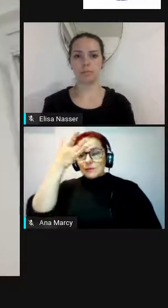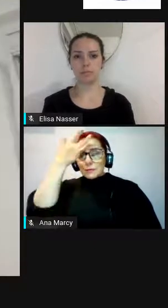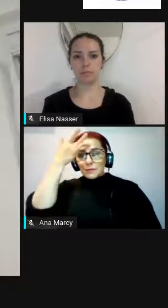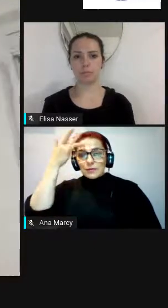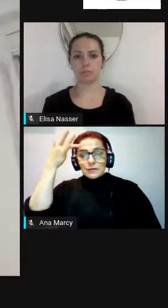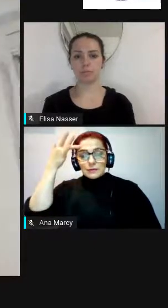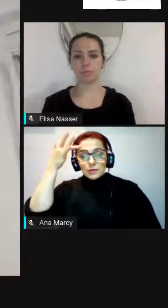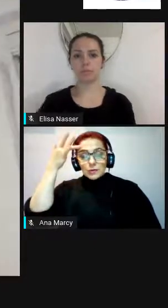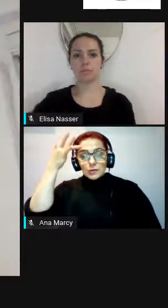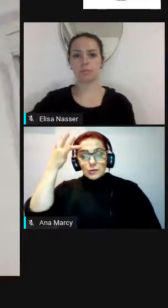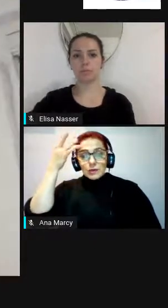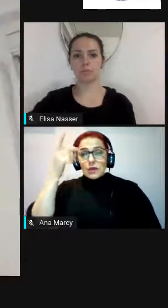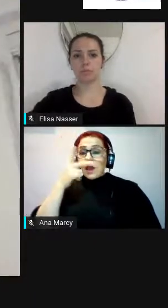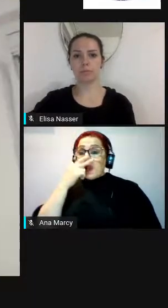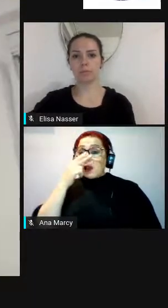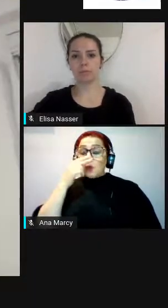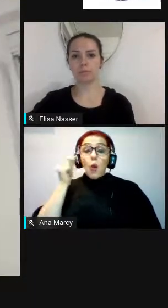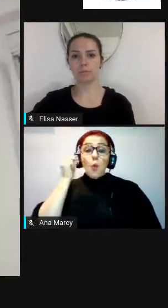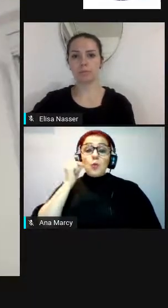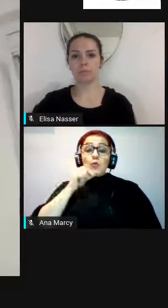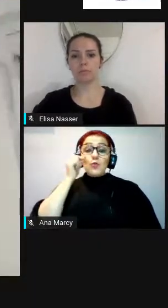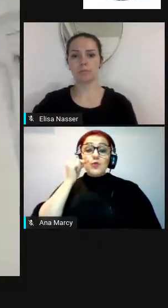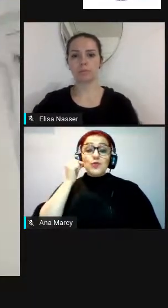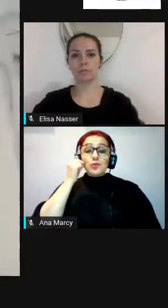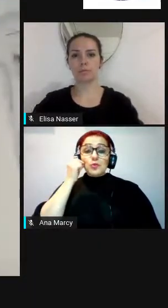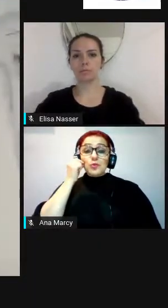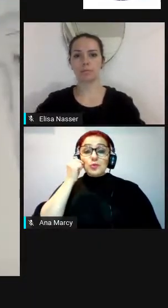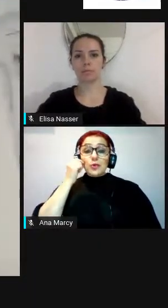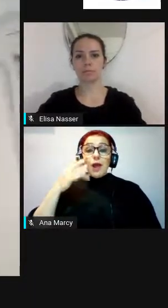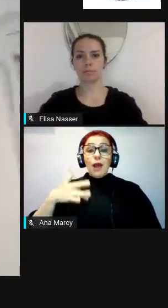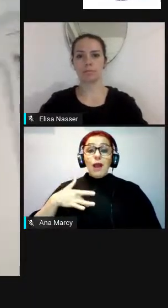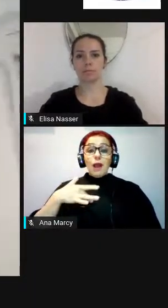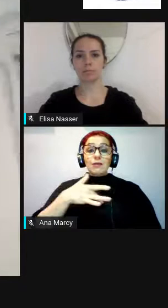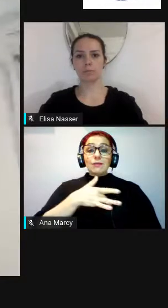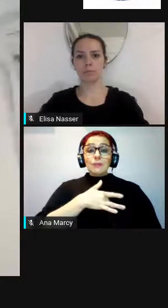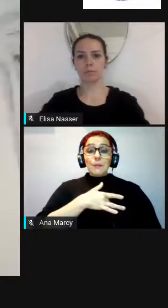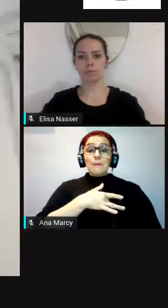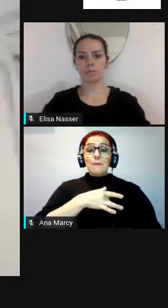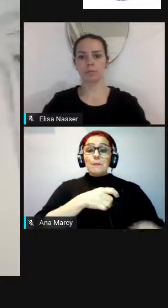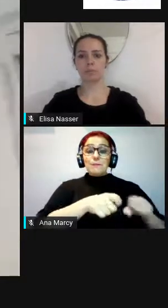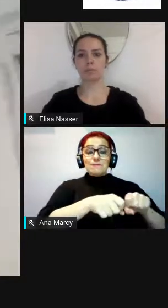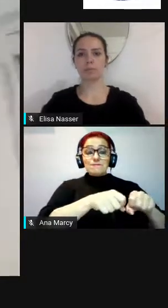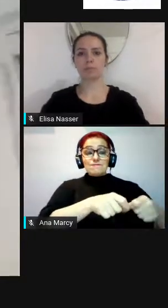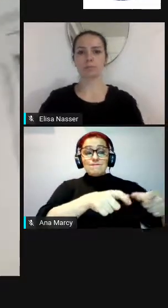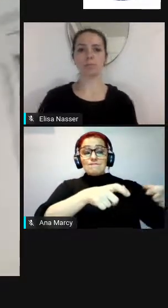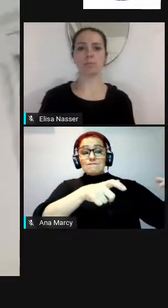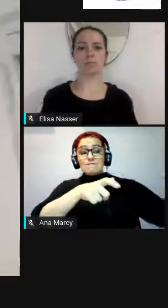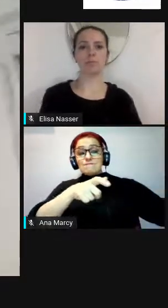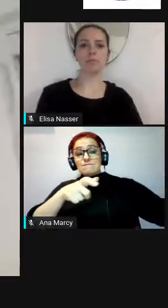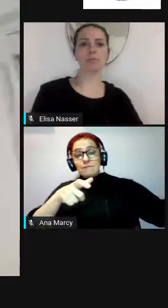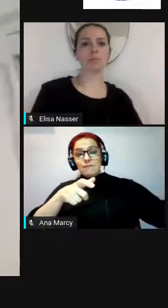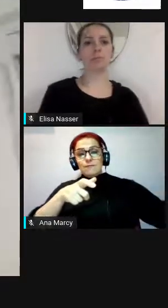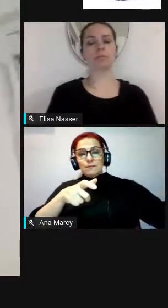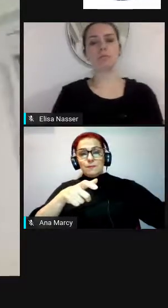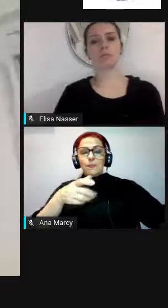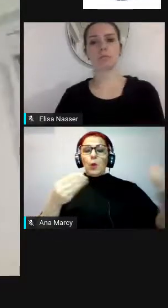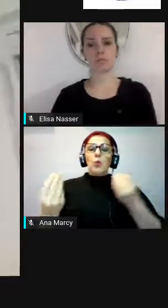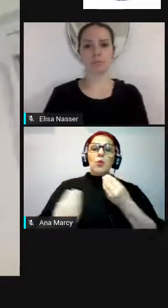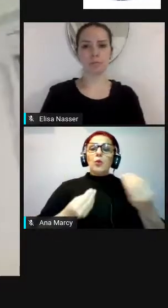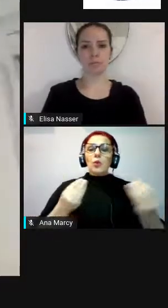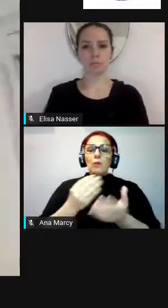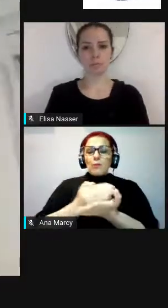concorrido no vestibular para medicina se a gente for parar para pensar e mas tem mais uma coisa que eu gostaria de dizer para vocês é só um prender